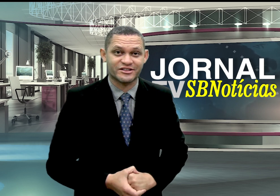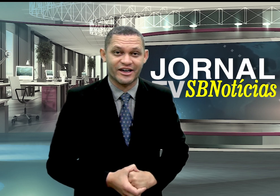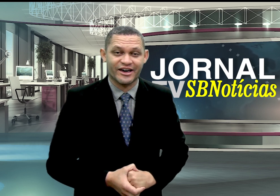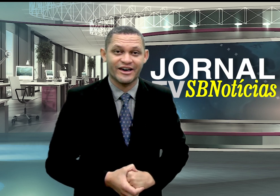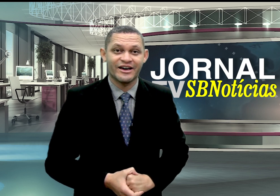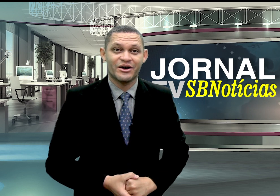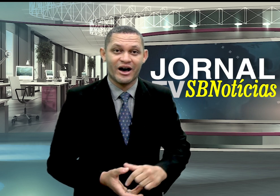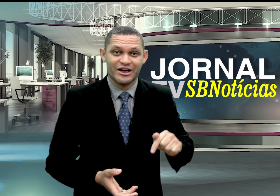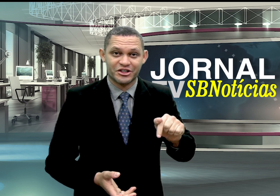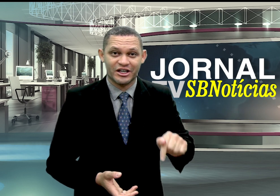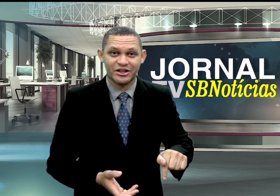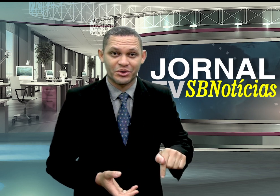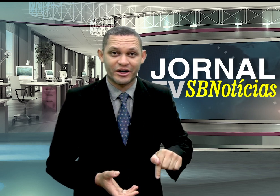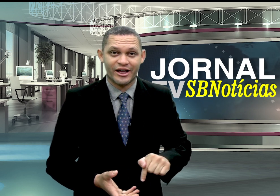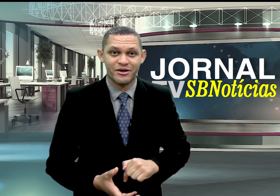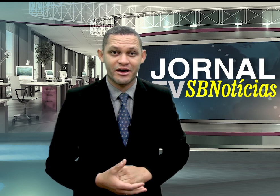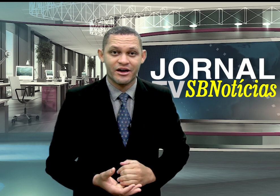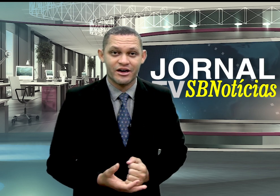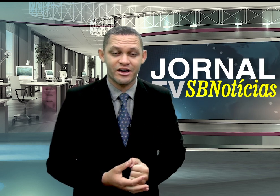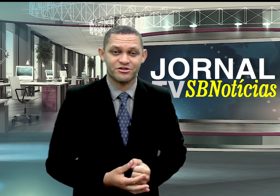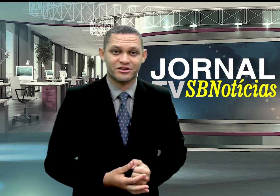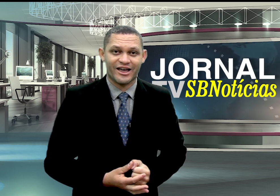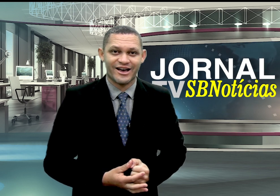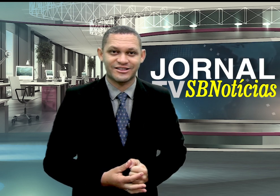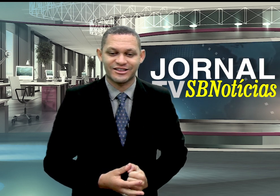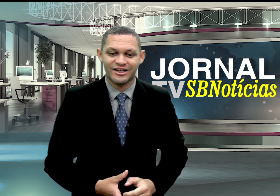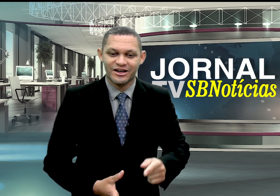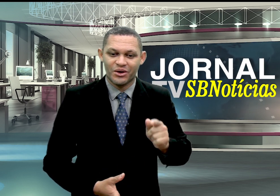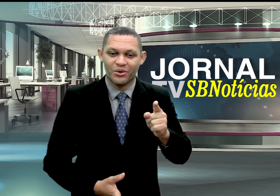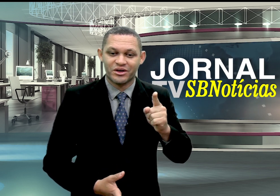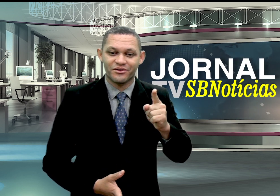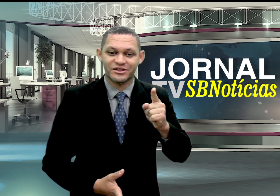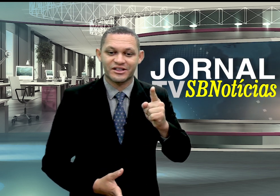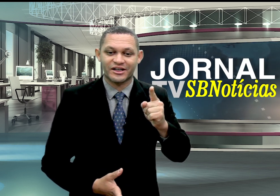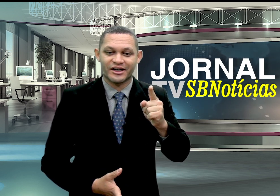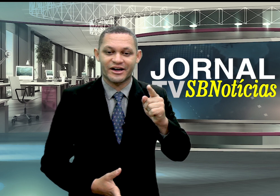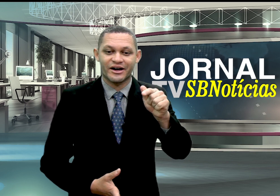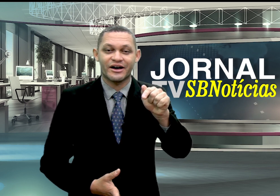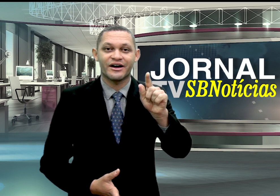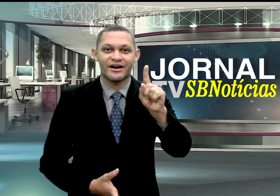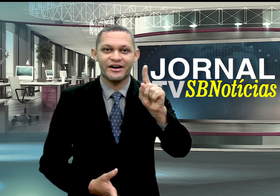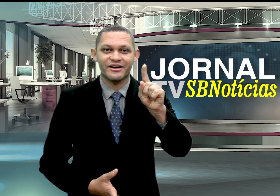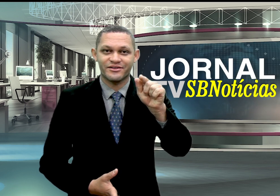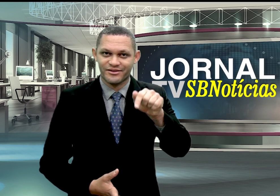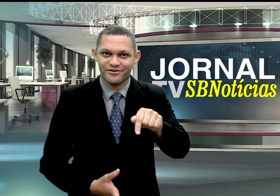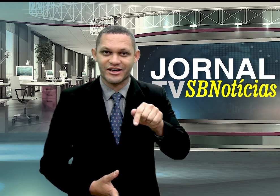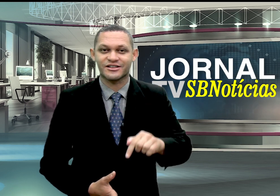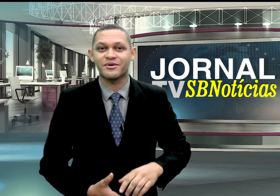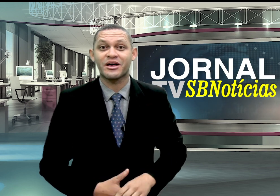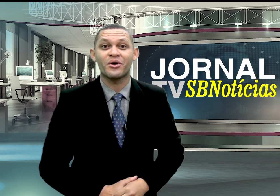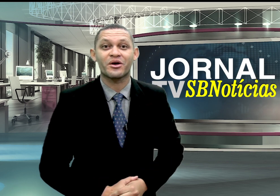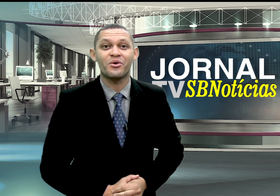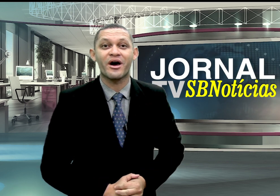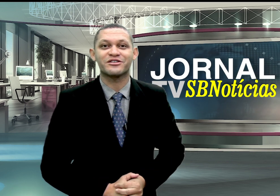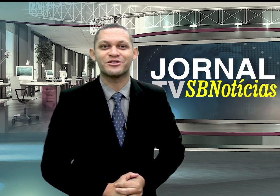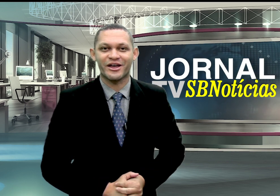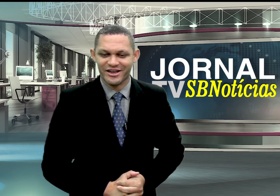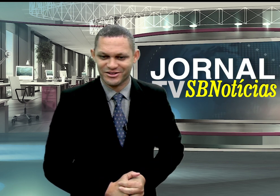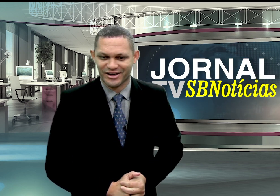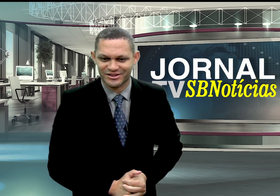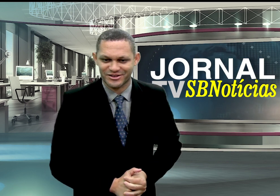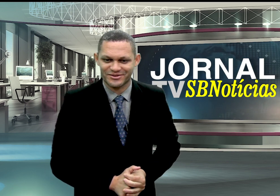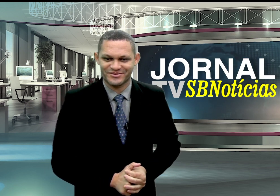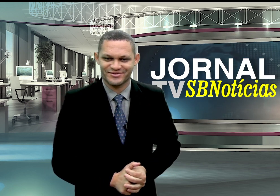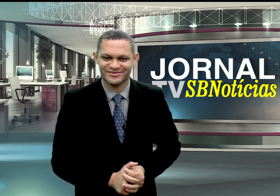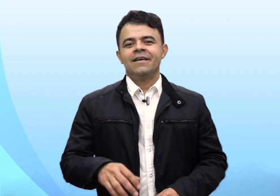para você. Adquirindo o creme Risotex, o que você ganha? É? Vai ficar sabendo agora com o Edson, né?